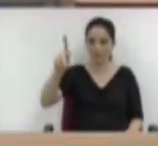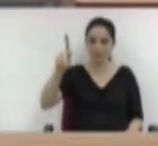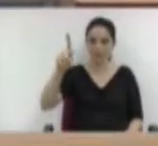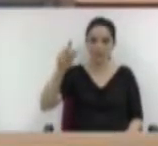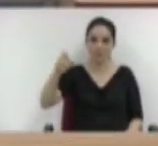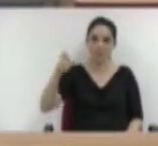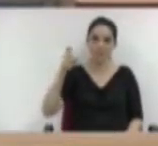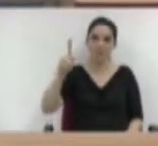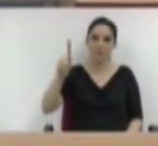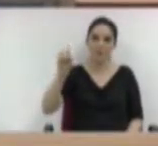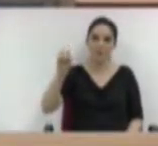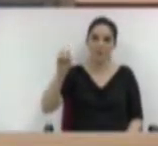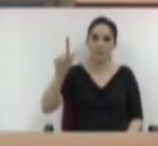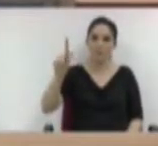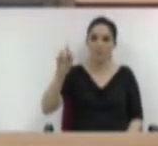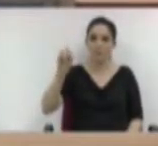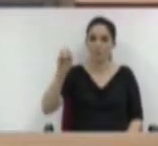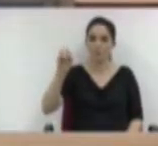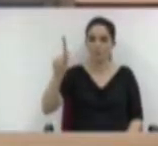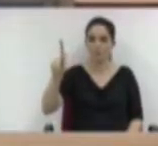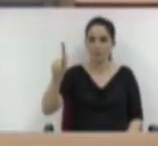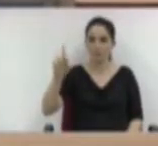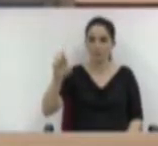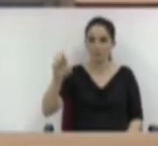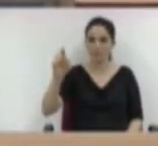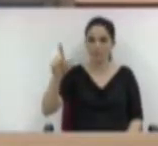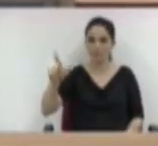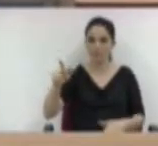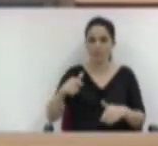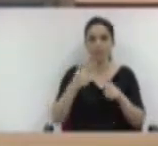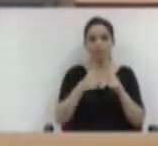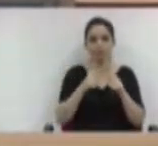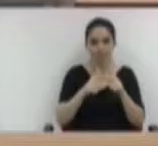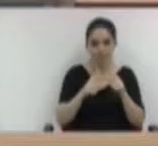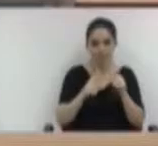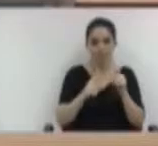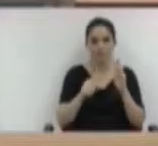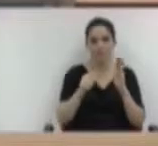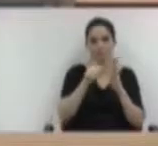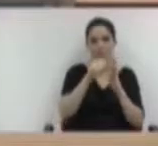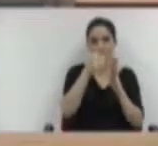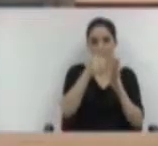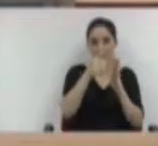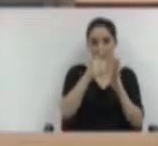A presente emenda prejudica o item 1º já prejudicado.